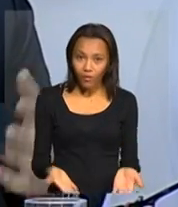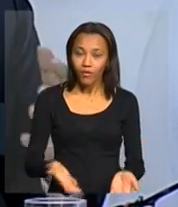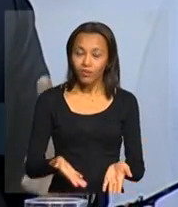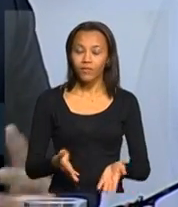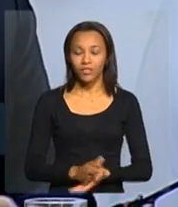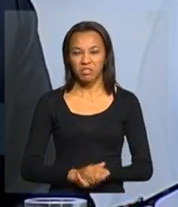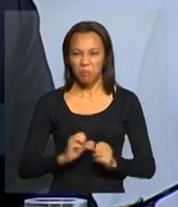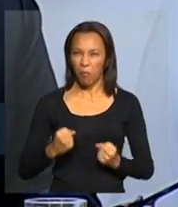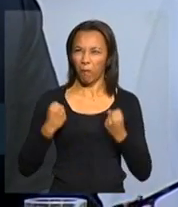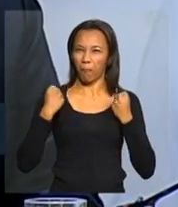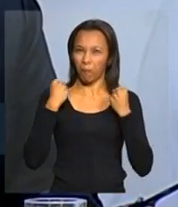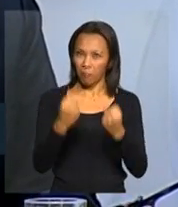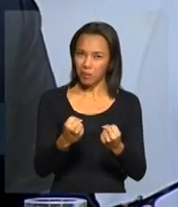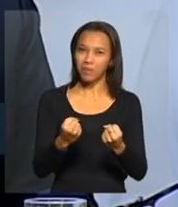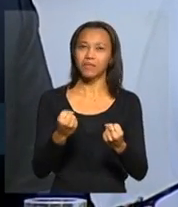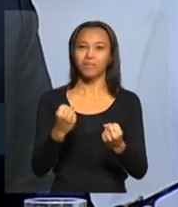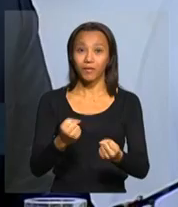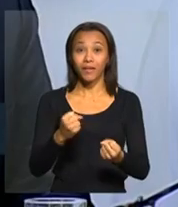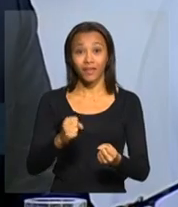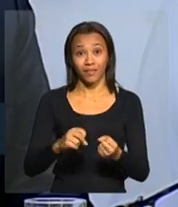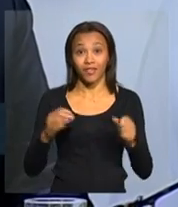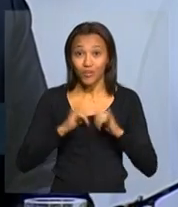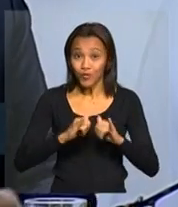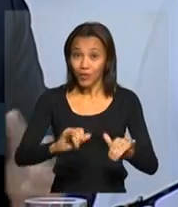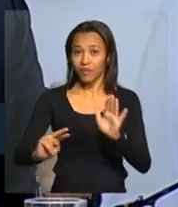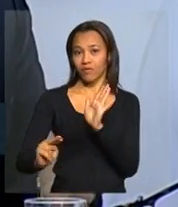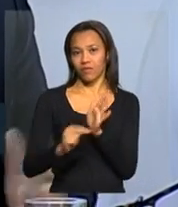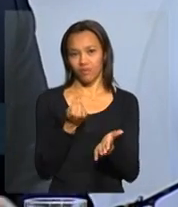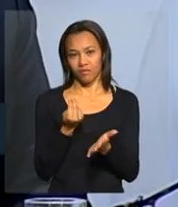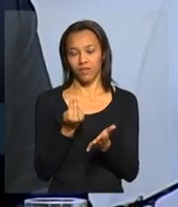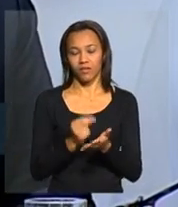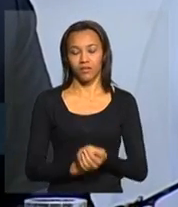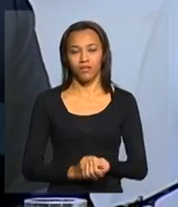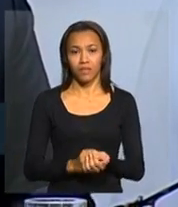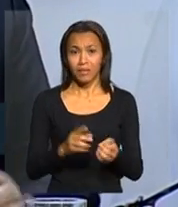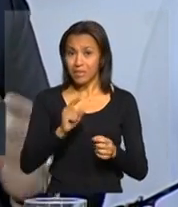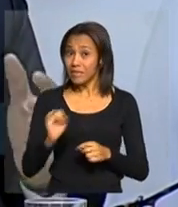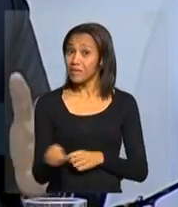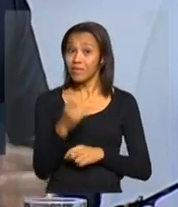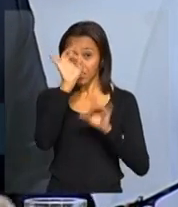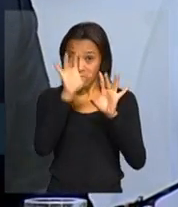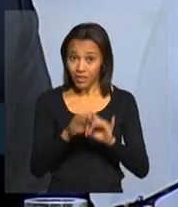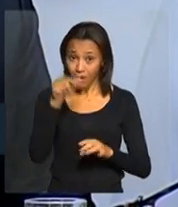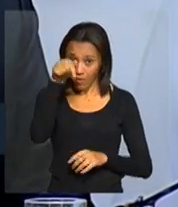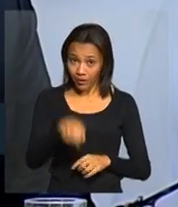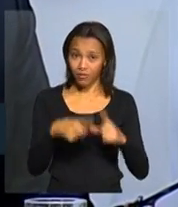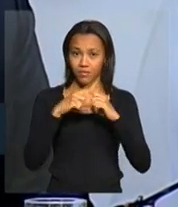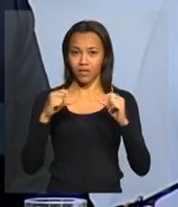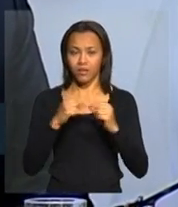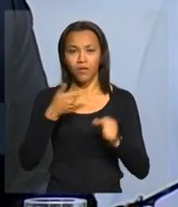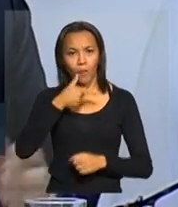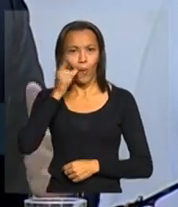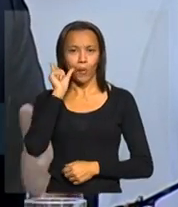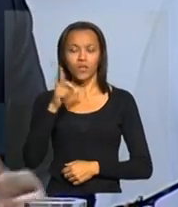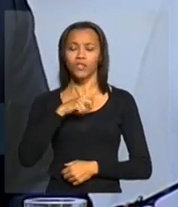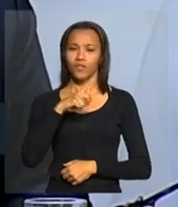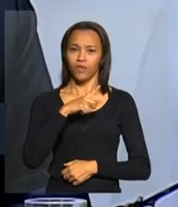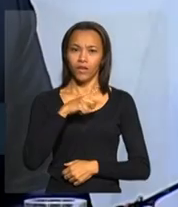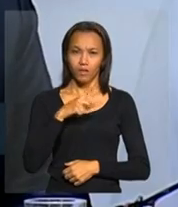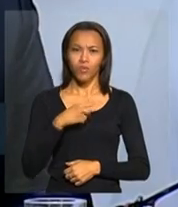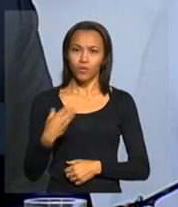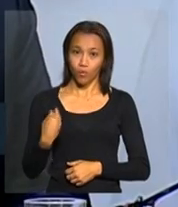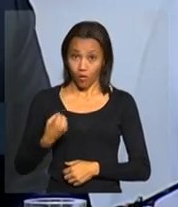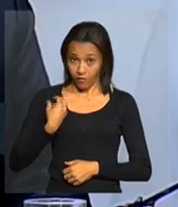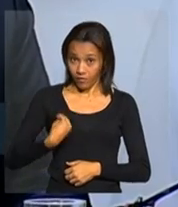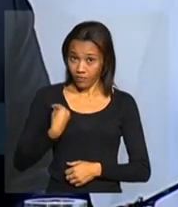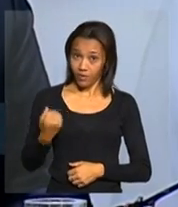desse potencial com relação aos transplantes. Especificamente o Distrito Federal, ontem nós fizemos, com a presença do nosso